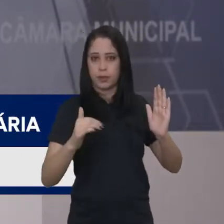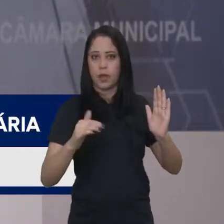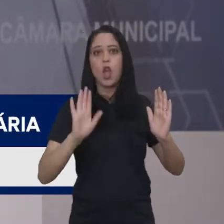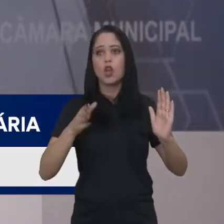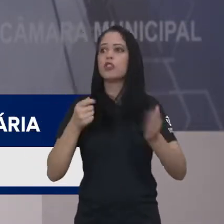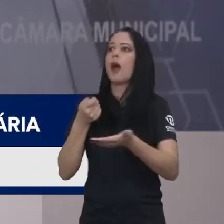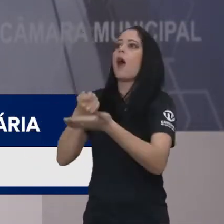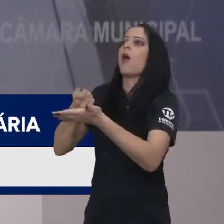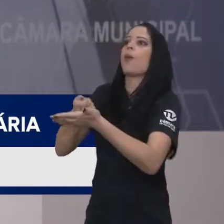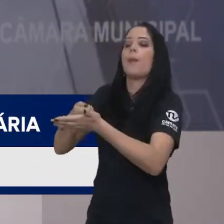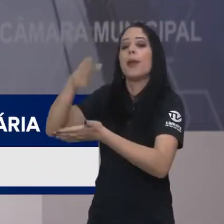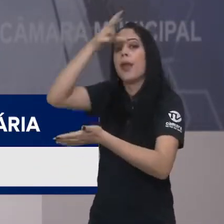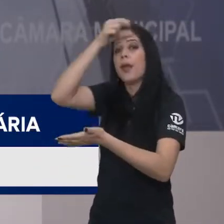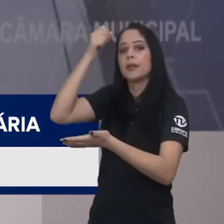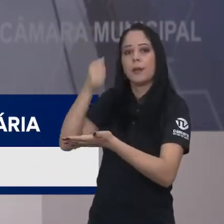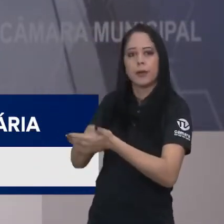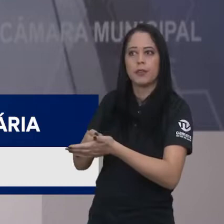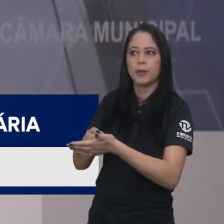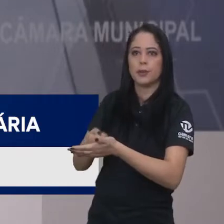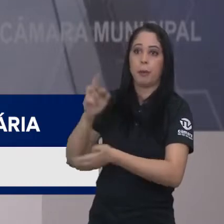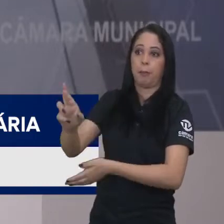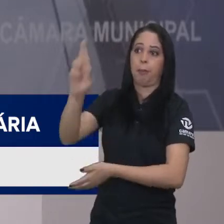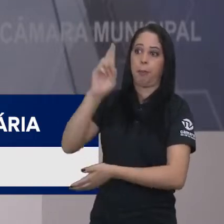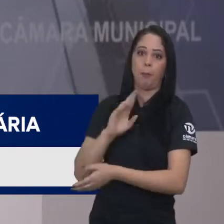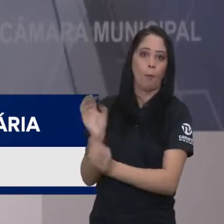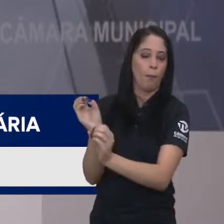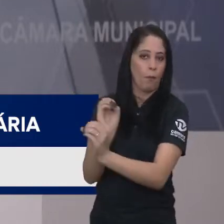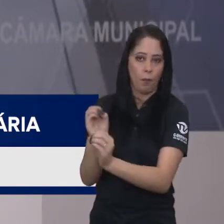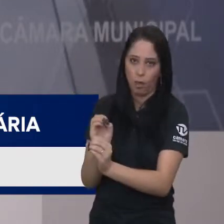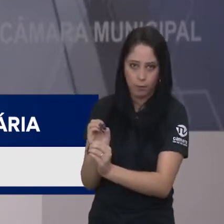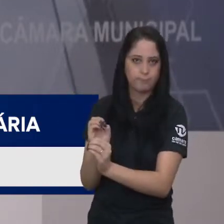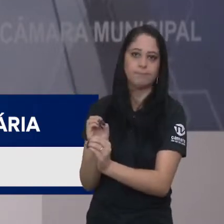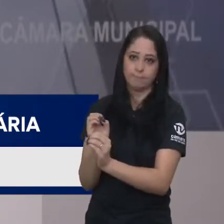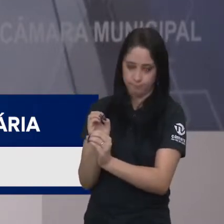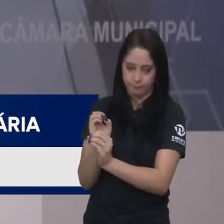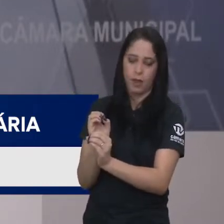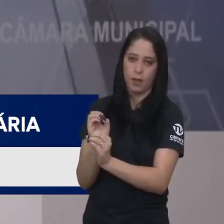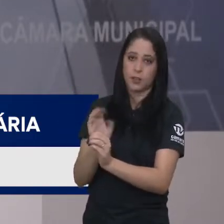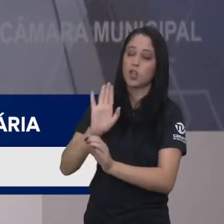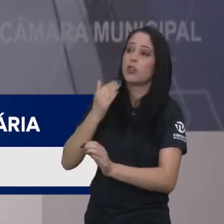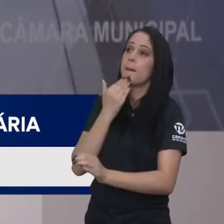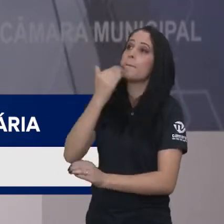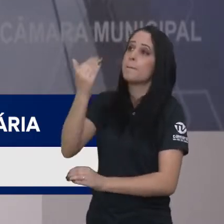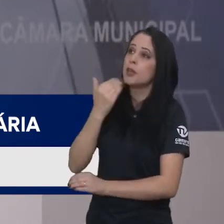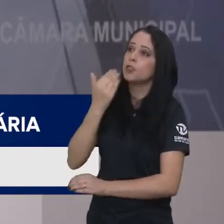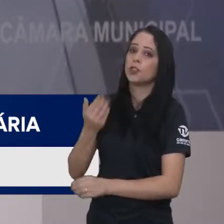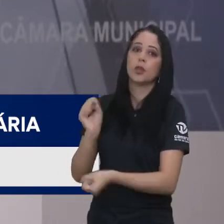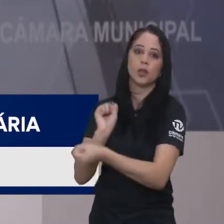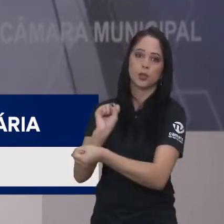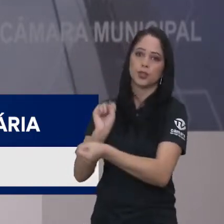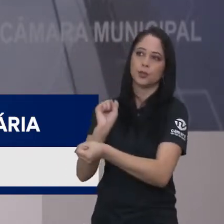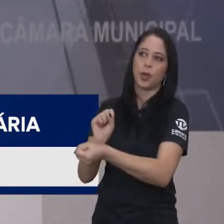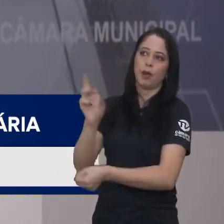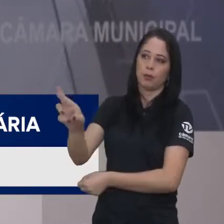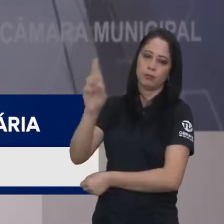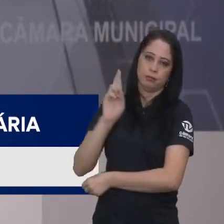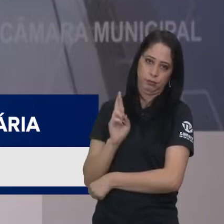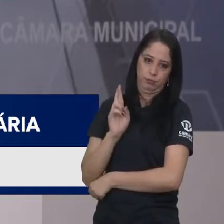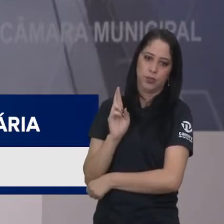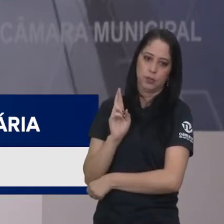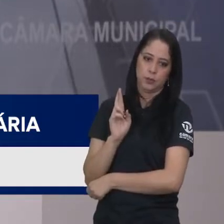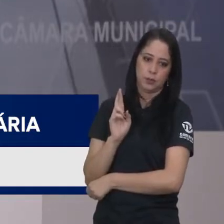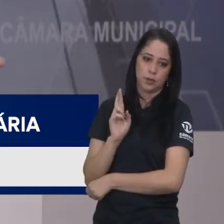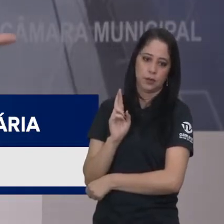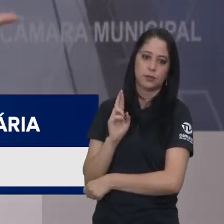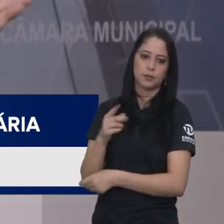do Poder Executivo, não obtivemos respostas, já reiteramos essa solicitação, e estamos aguardando a resposta.